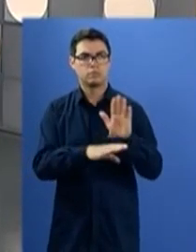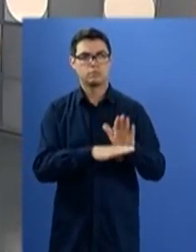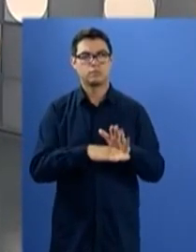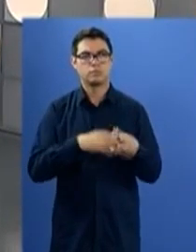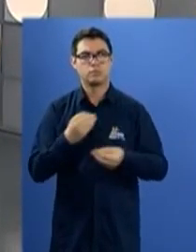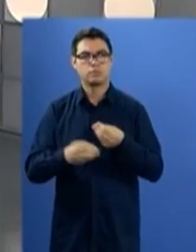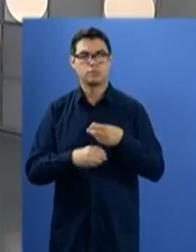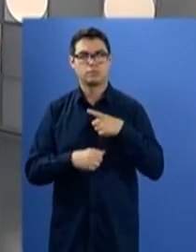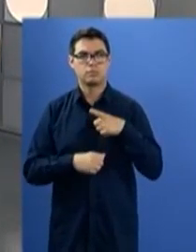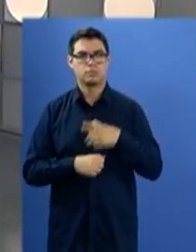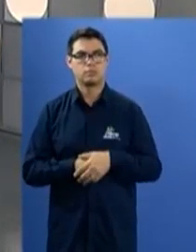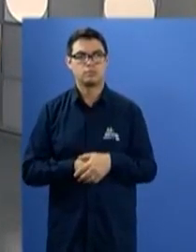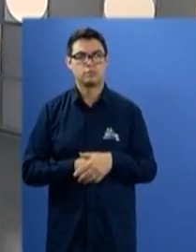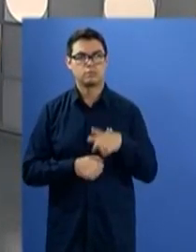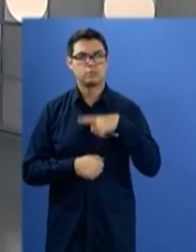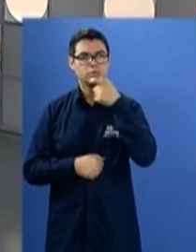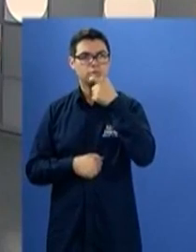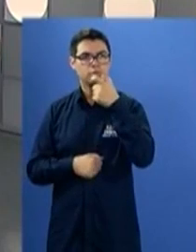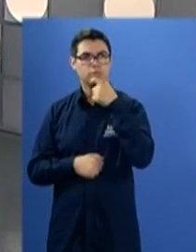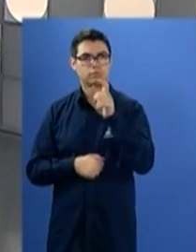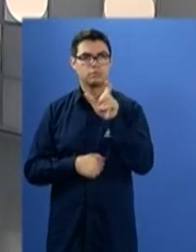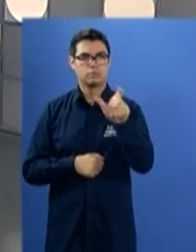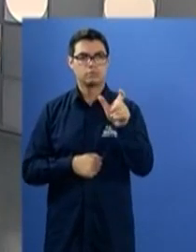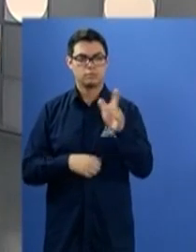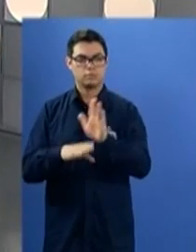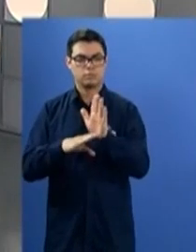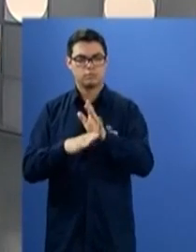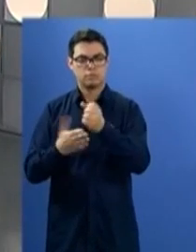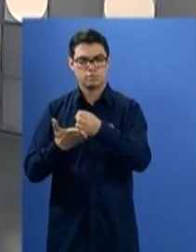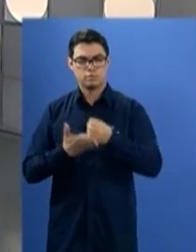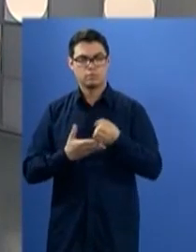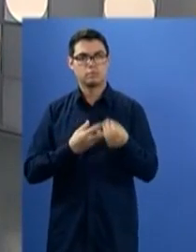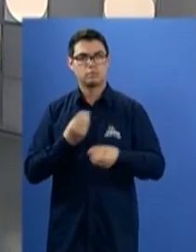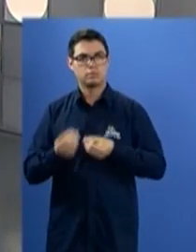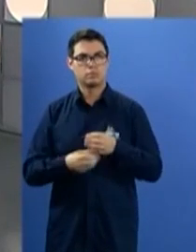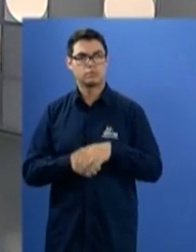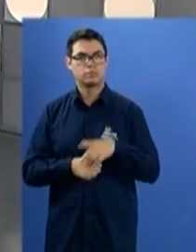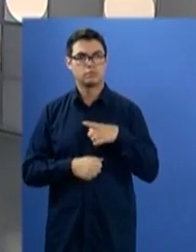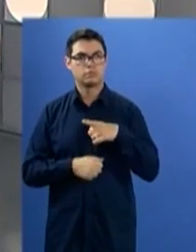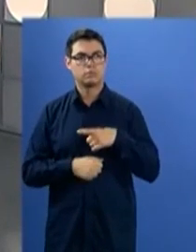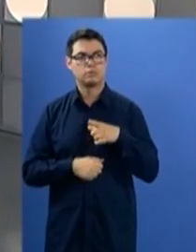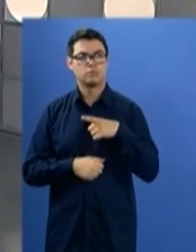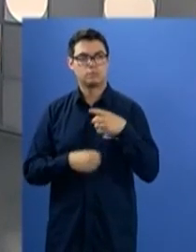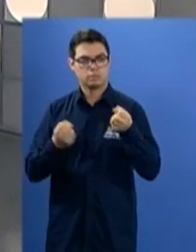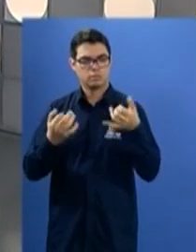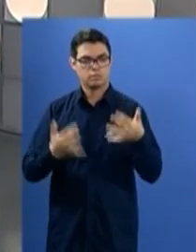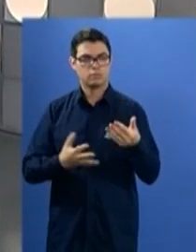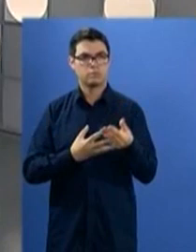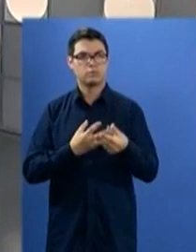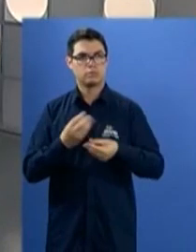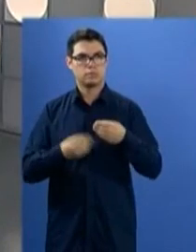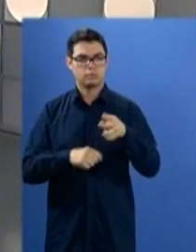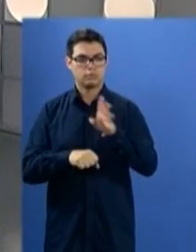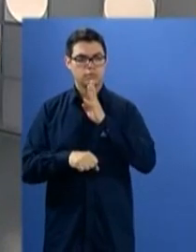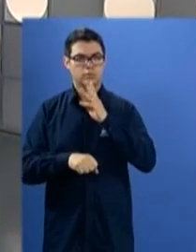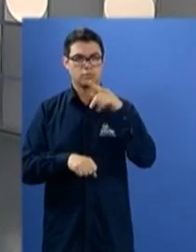chamada Single Minute Exchange of Die, também chamada de CMED, conhecida no